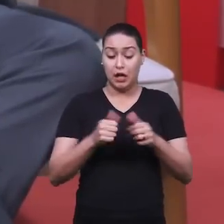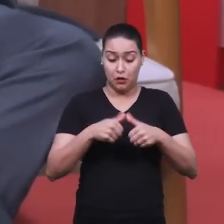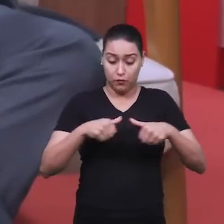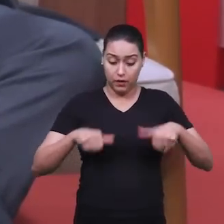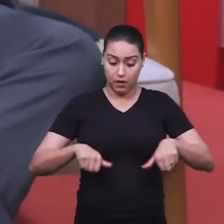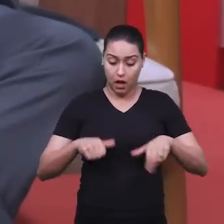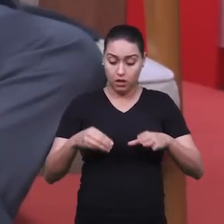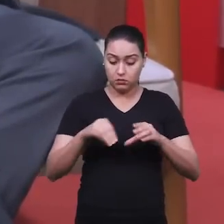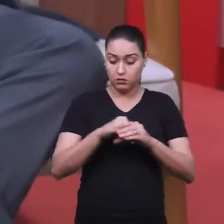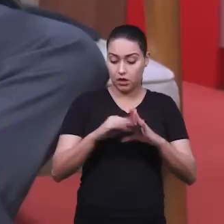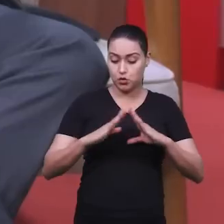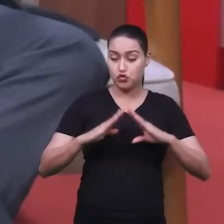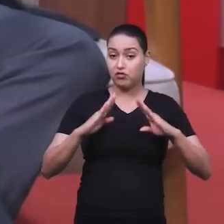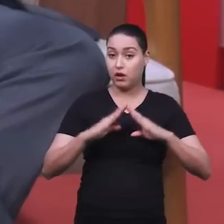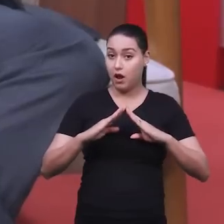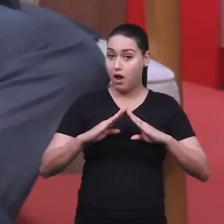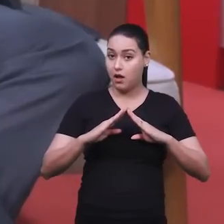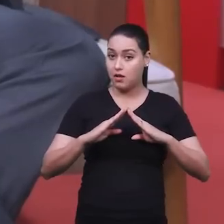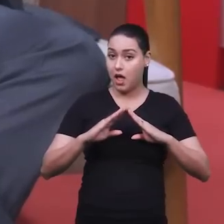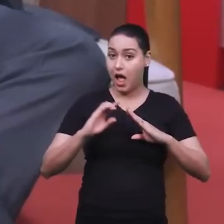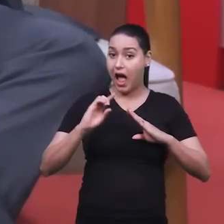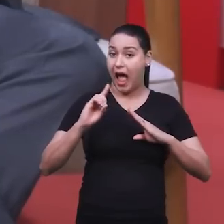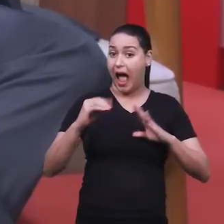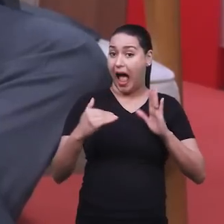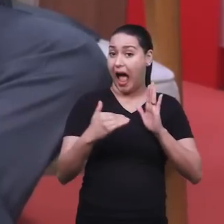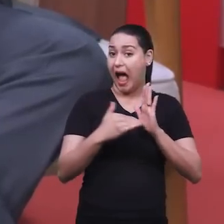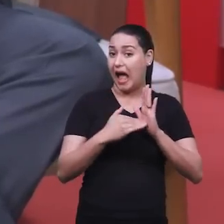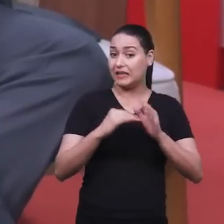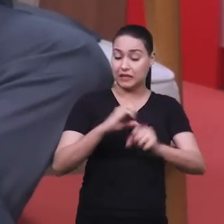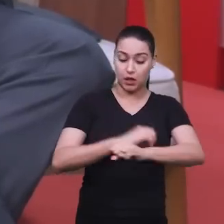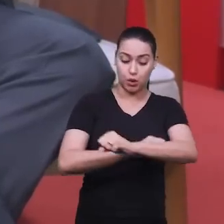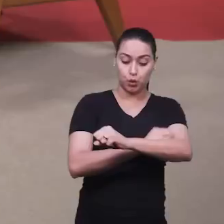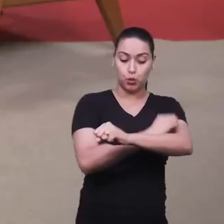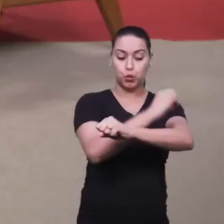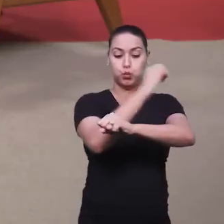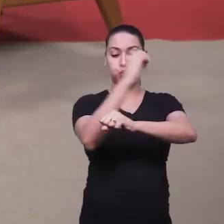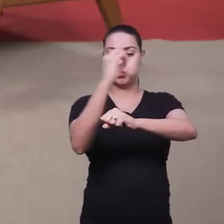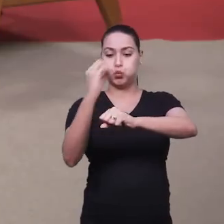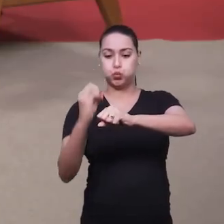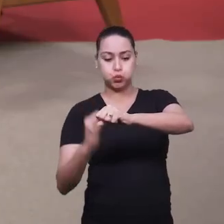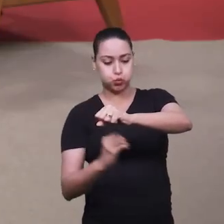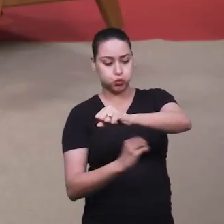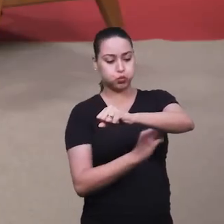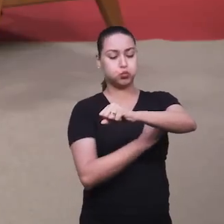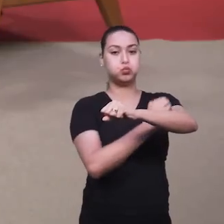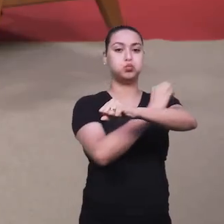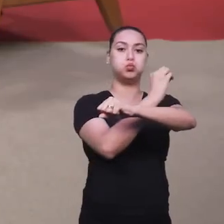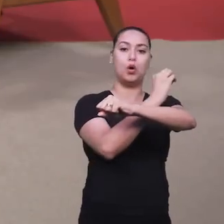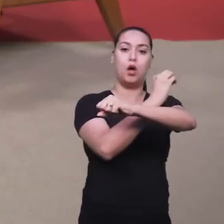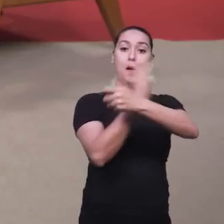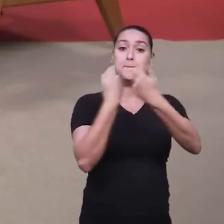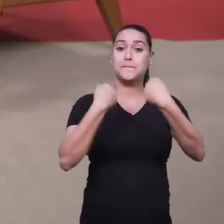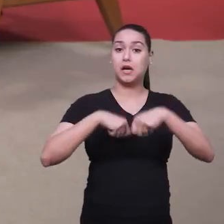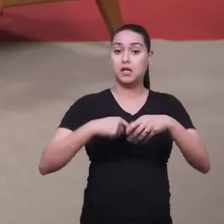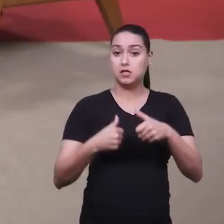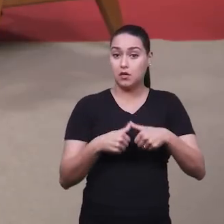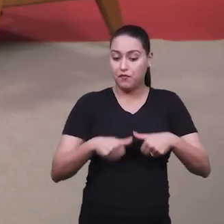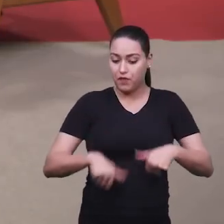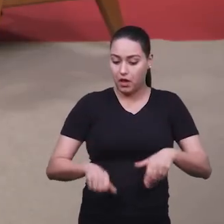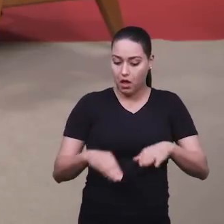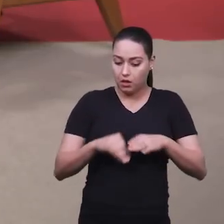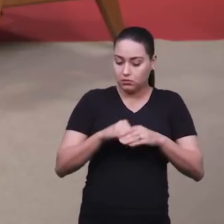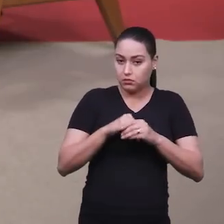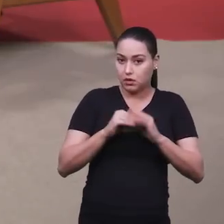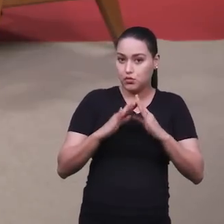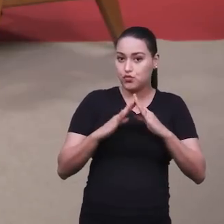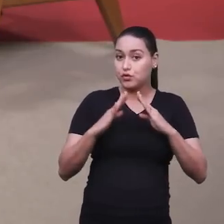Até que chegue amanhã, ou seja, que o dia vire, o novo amanhecer, a noite passe, ninguém vai sair de casa. Isso é muito